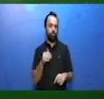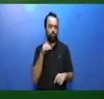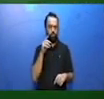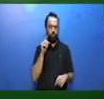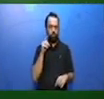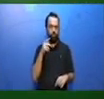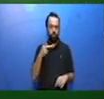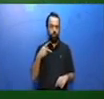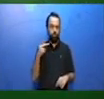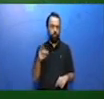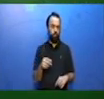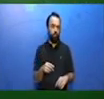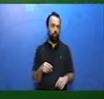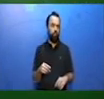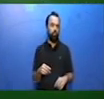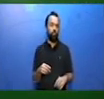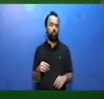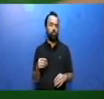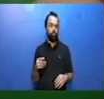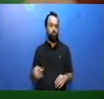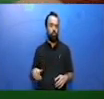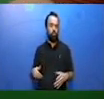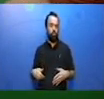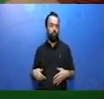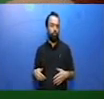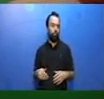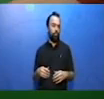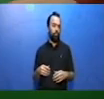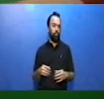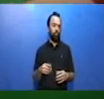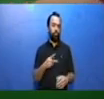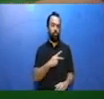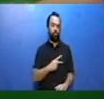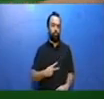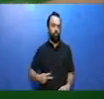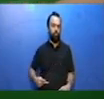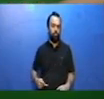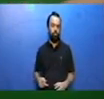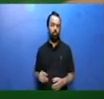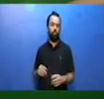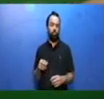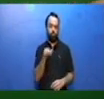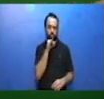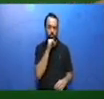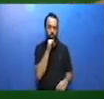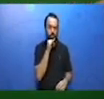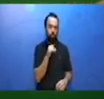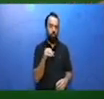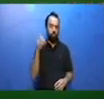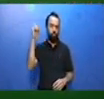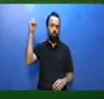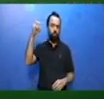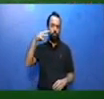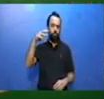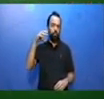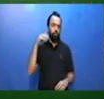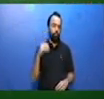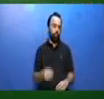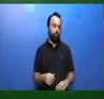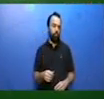sobre os serviços, benefícios como transporte, luz, escolas, farmácias, padarias,